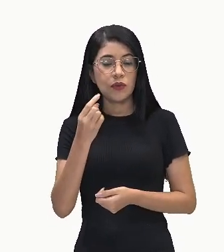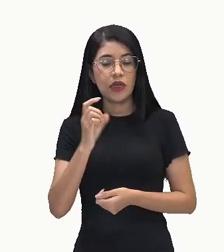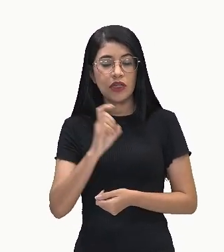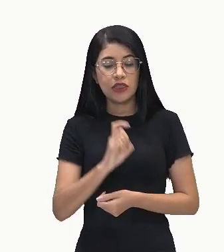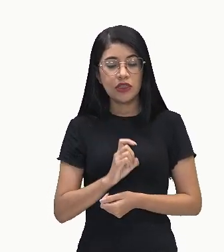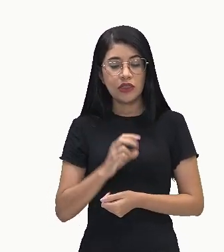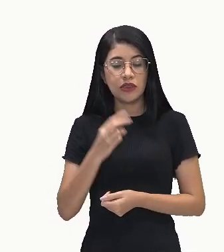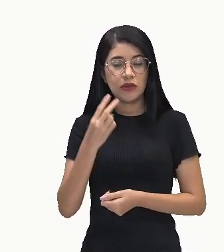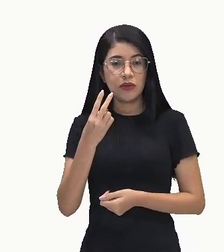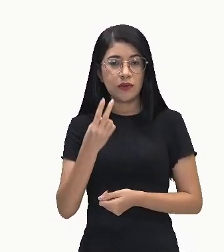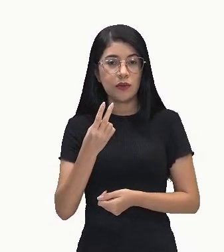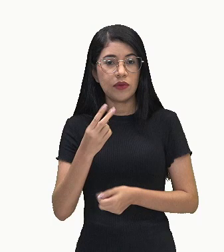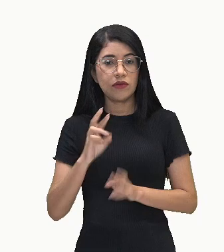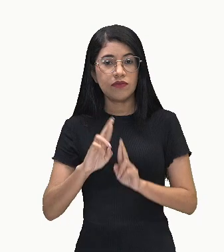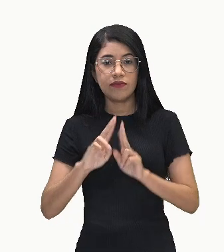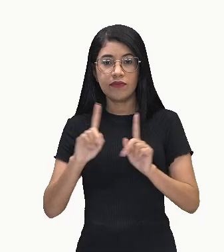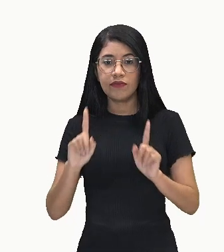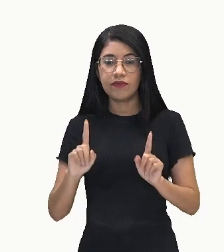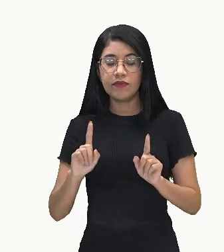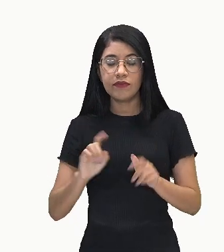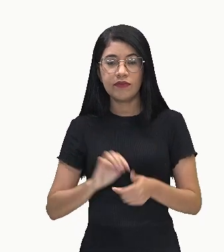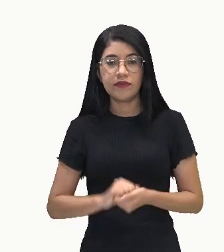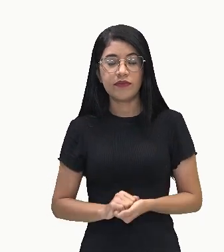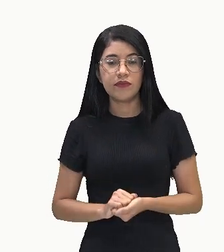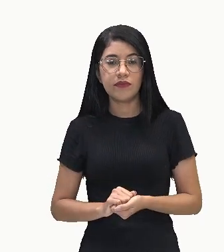linhas. Tá?